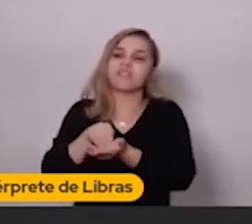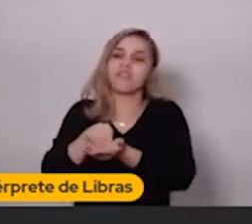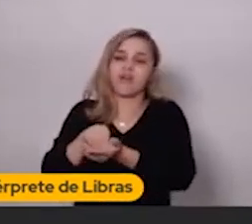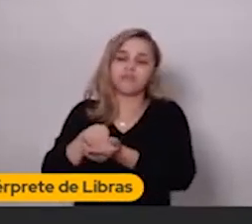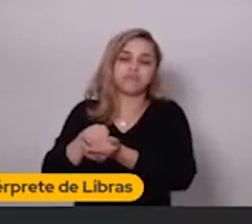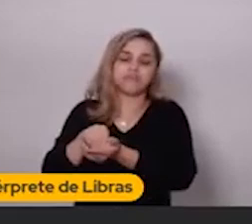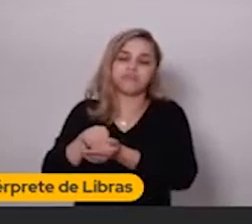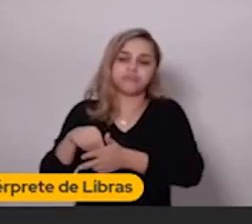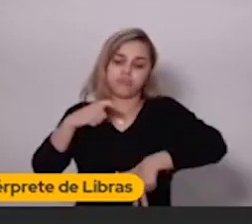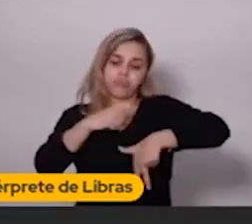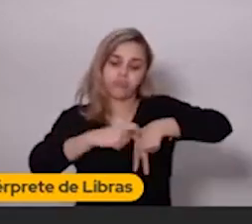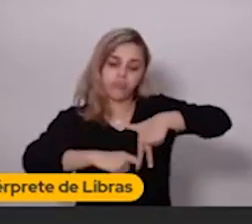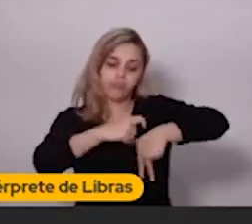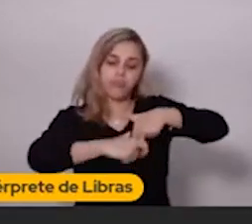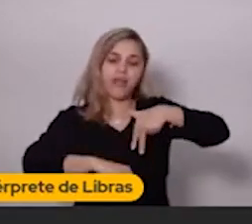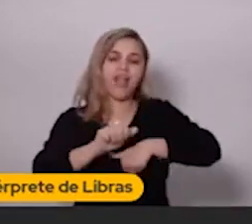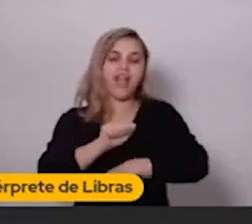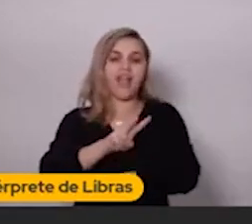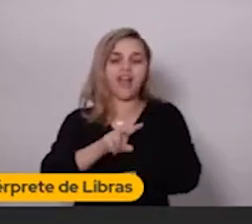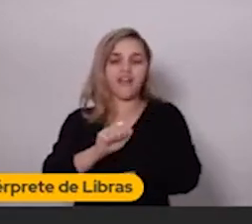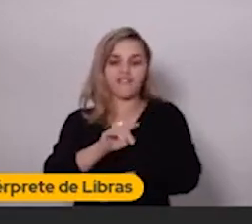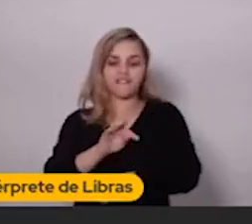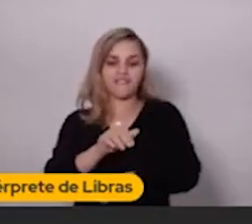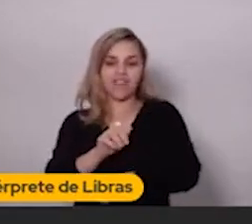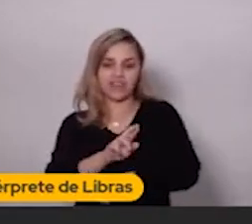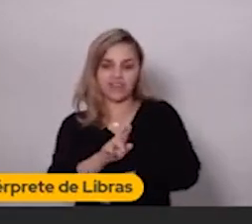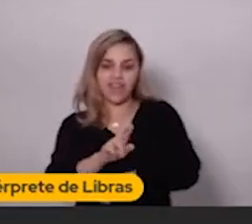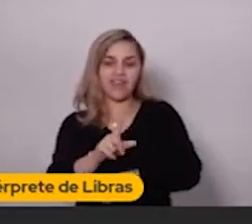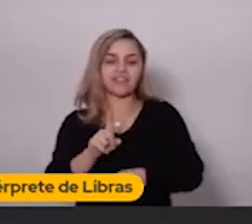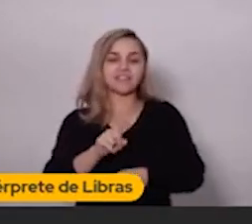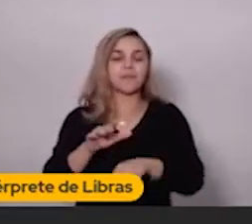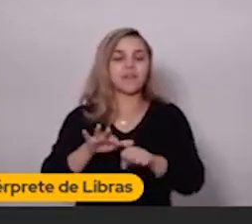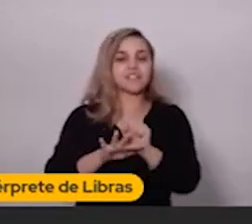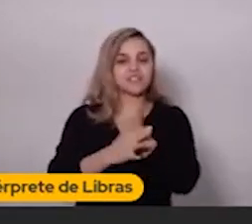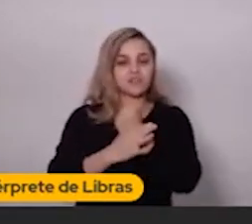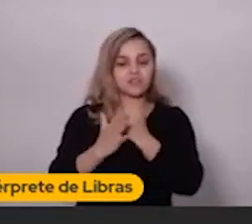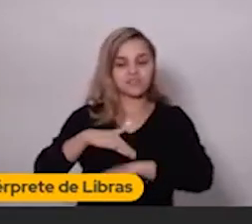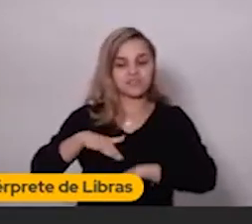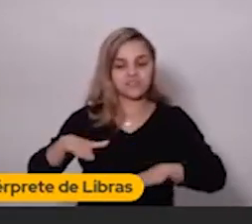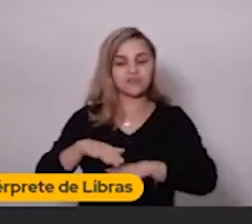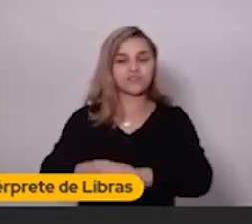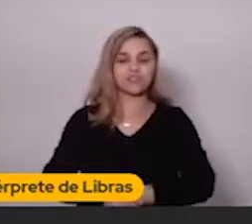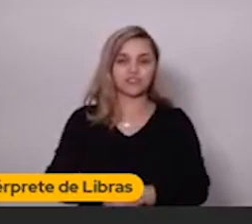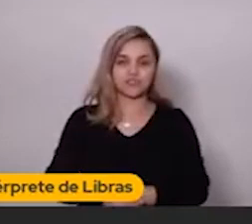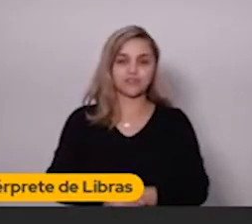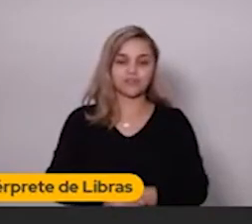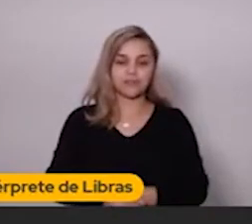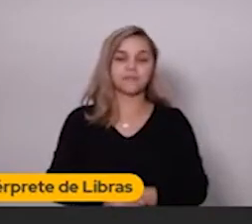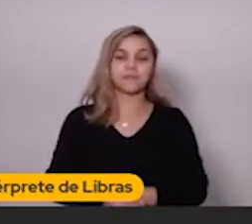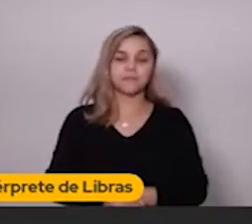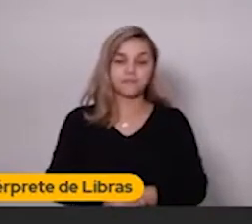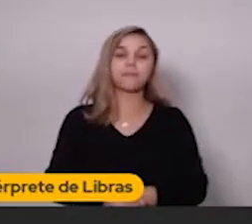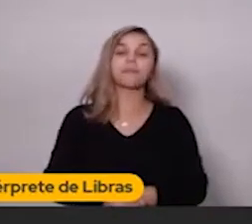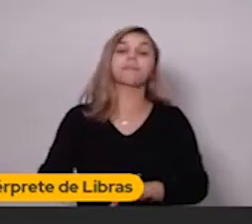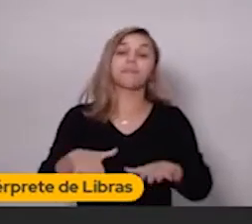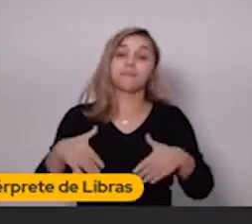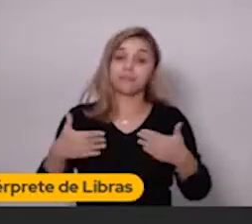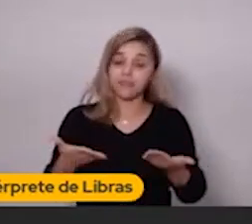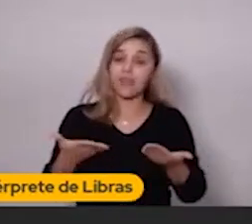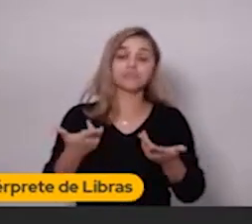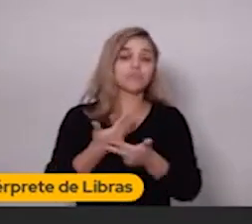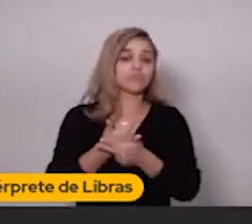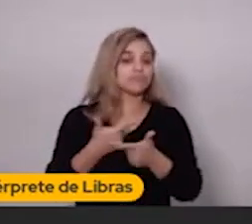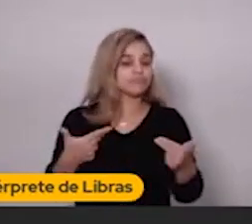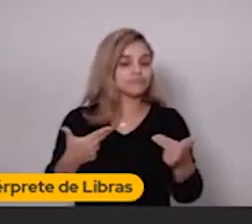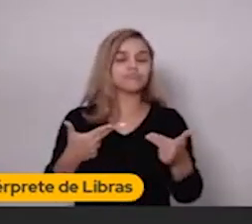nome. E tem uma política também de segurança infantil. Enfim, vocês viram que é bastante coisa, mas é pelo